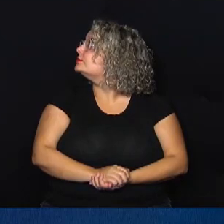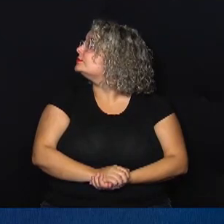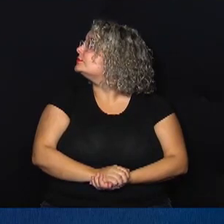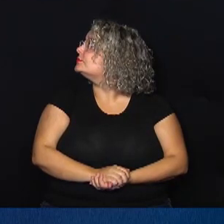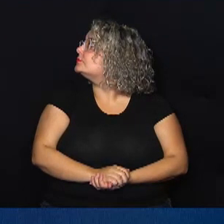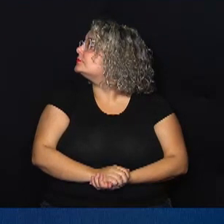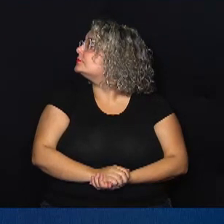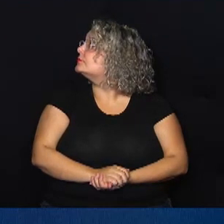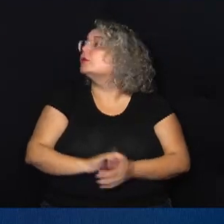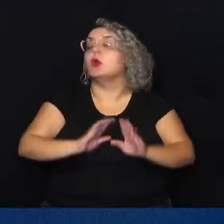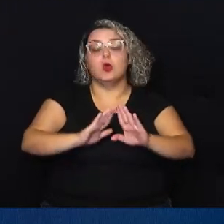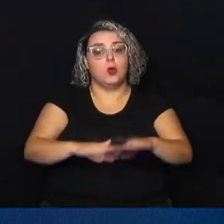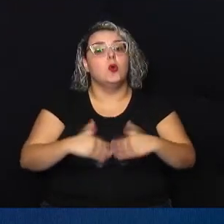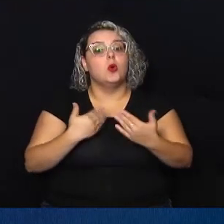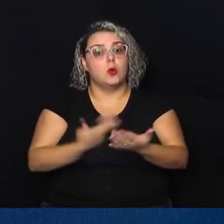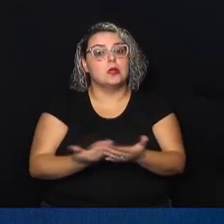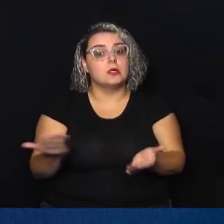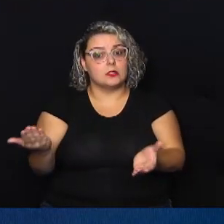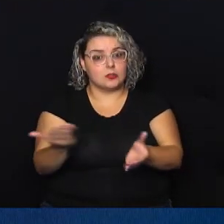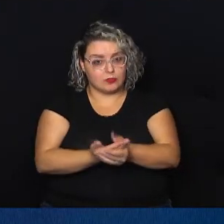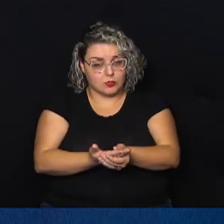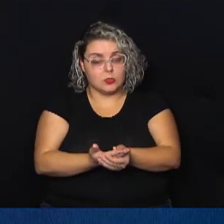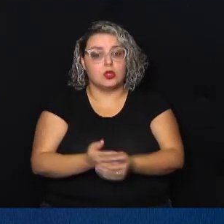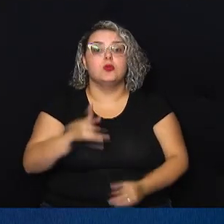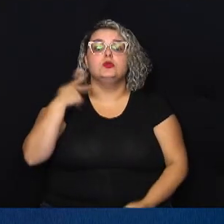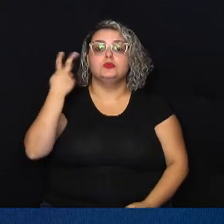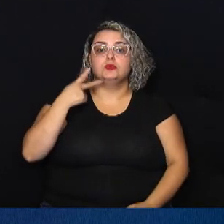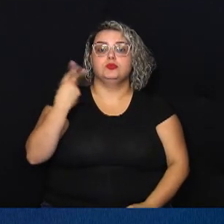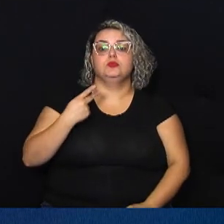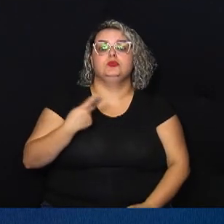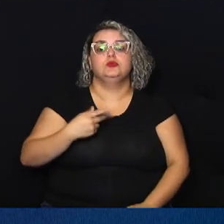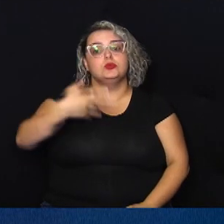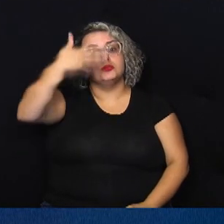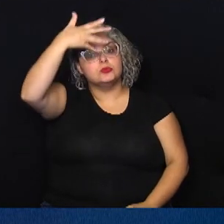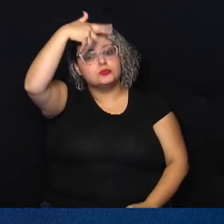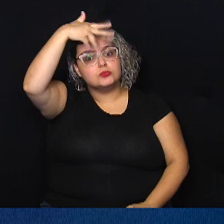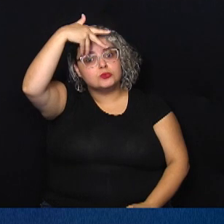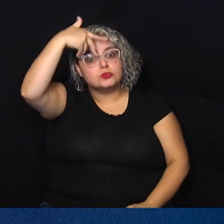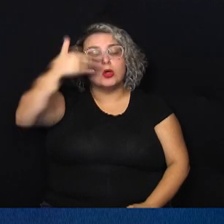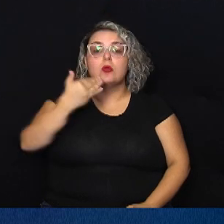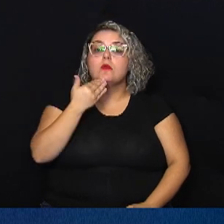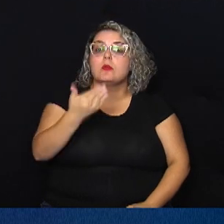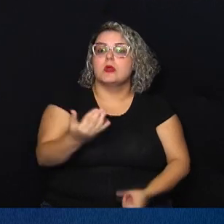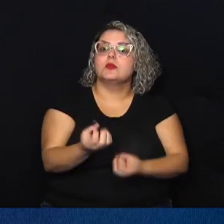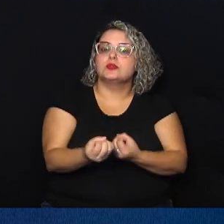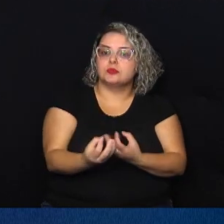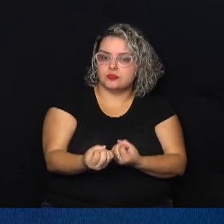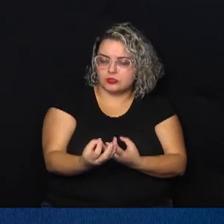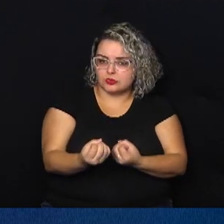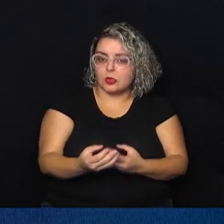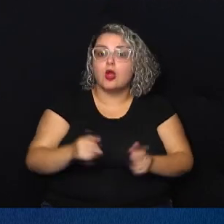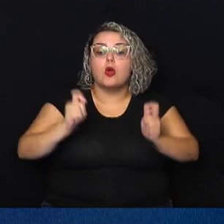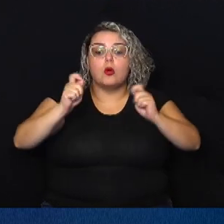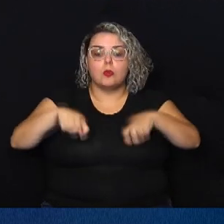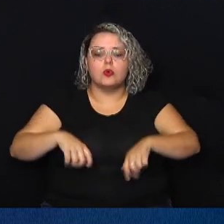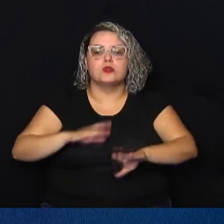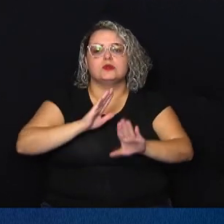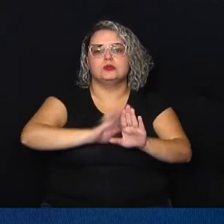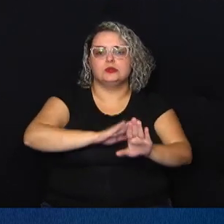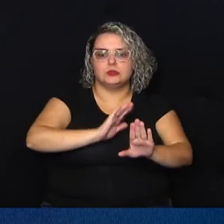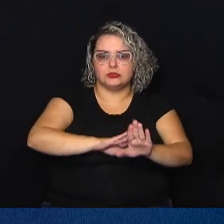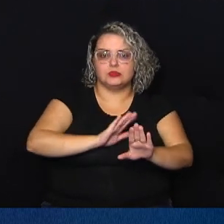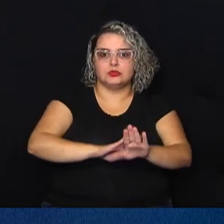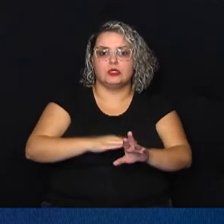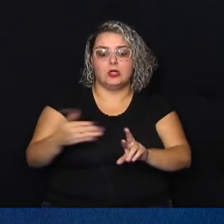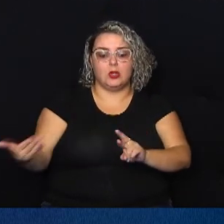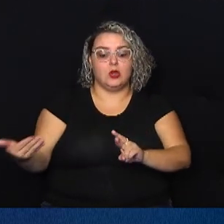O requerimento protocolado pelo vereador Rodrigo da Farmadique solicita informações sobre possíveis medidas